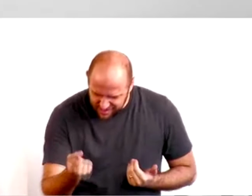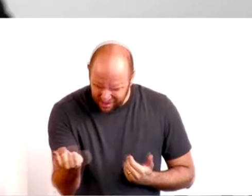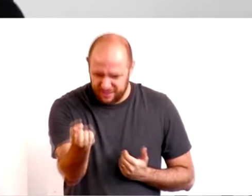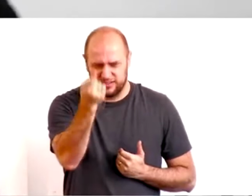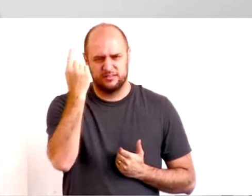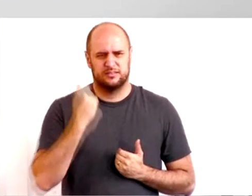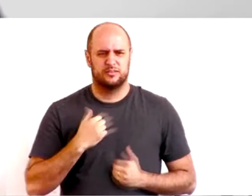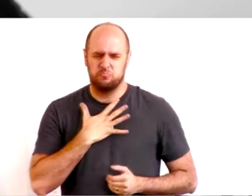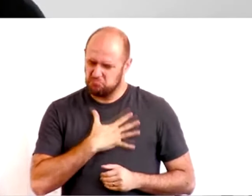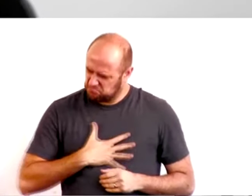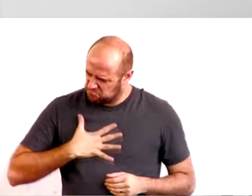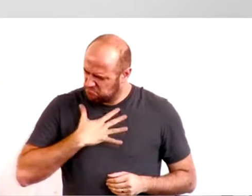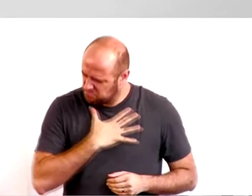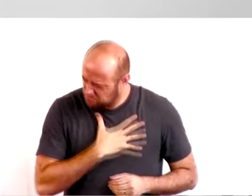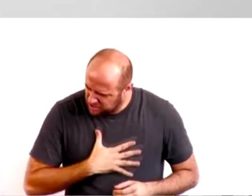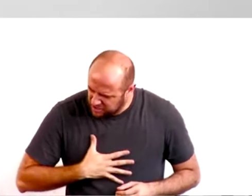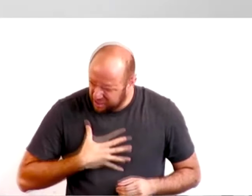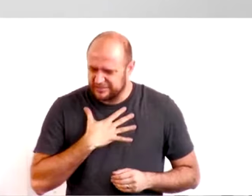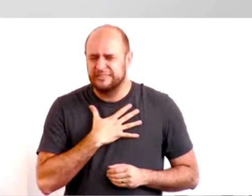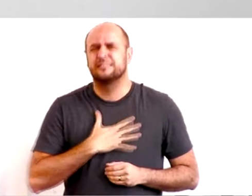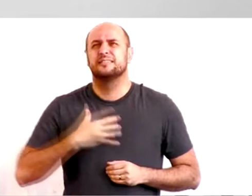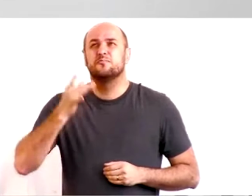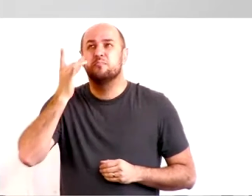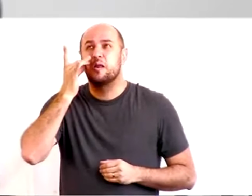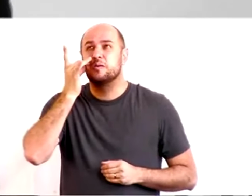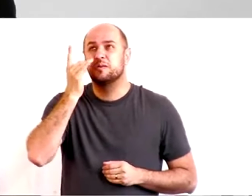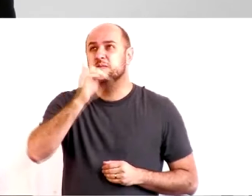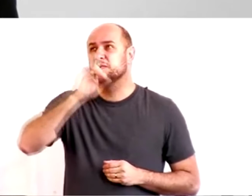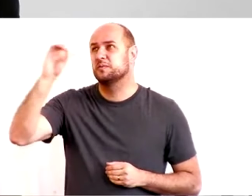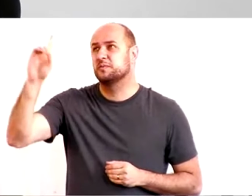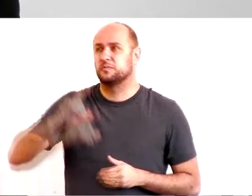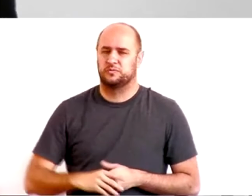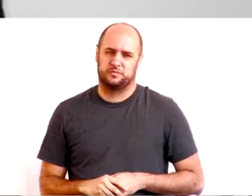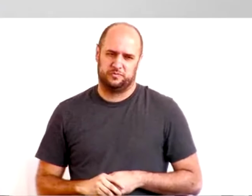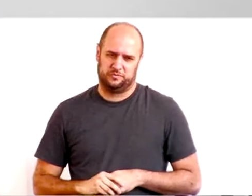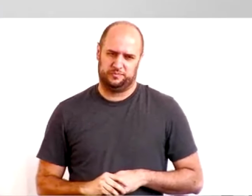num prazer e num deleite na presença de Deus.